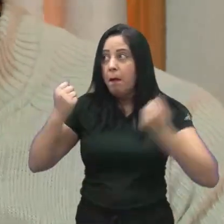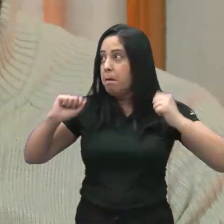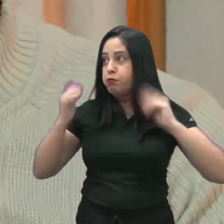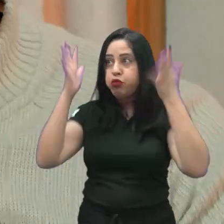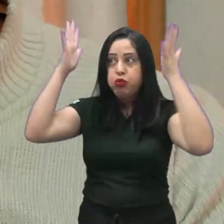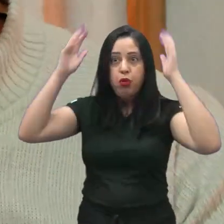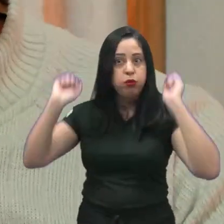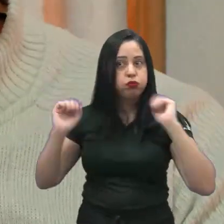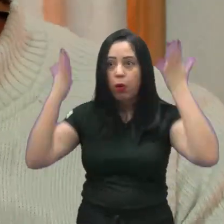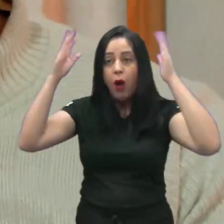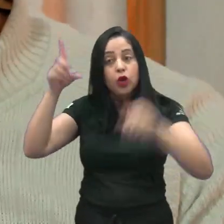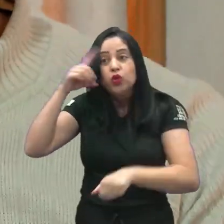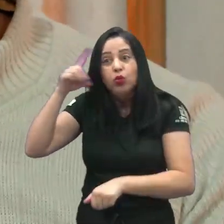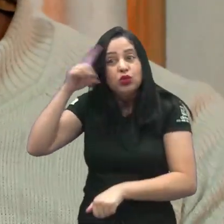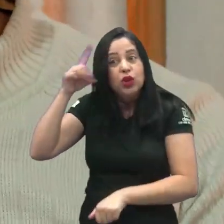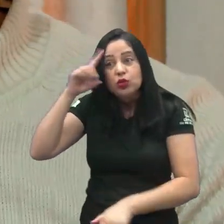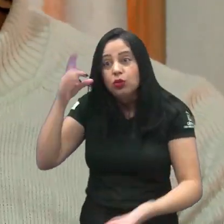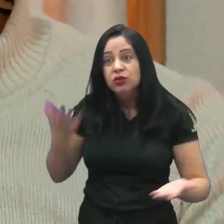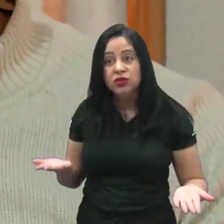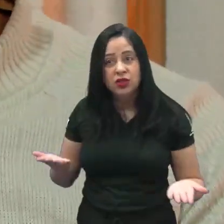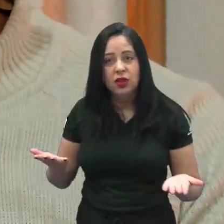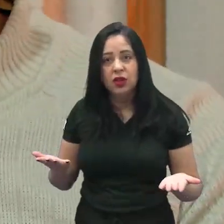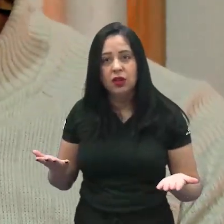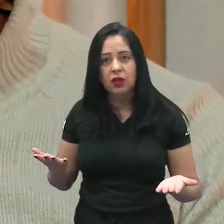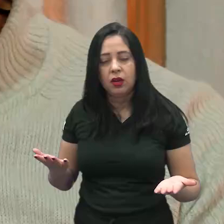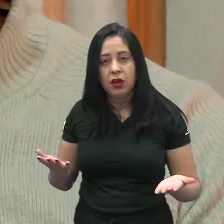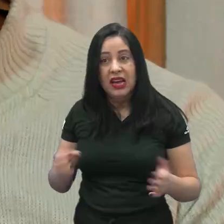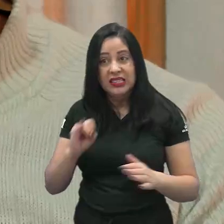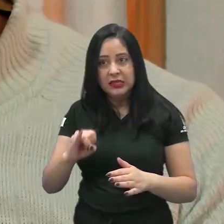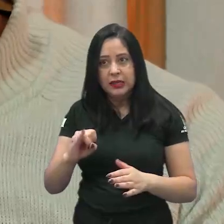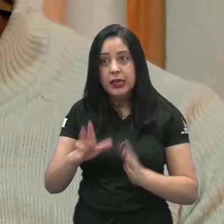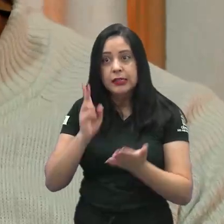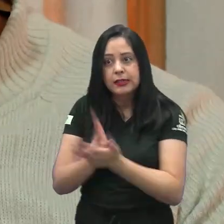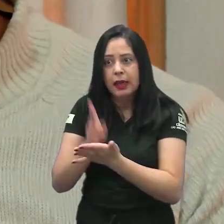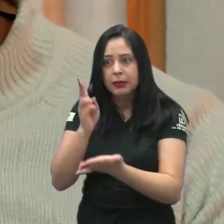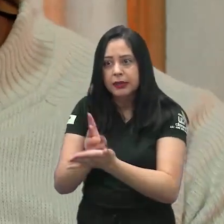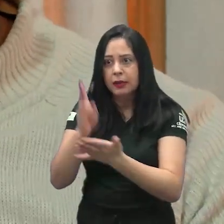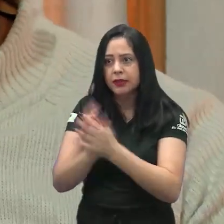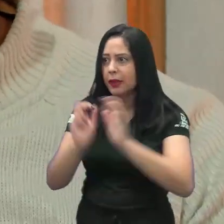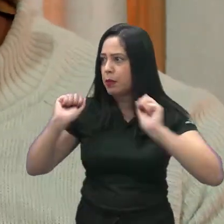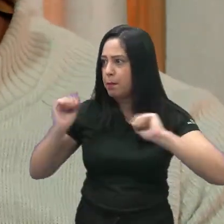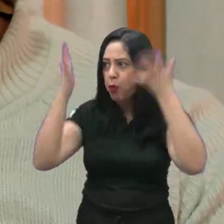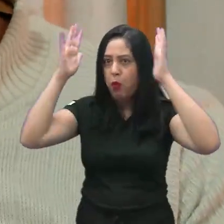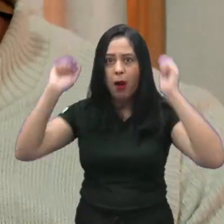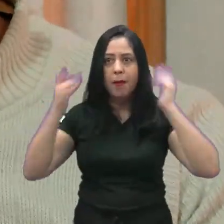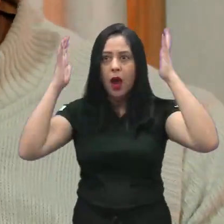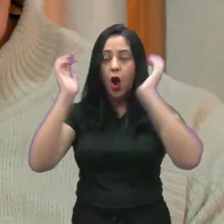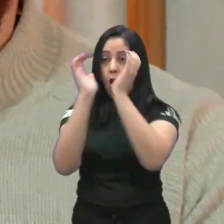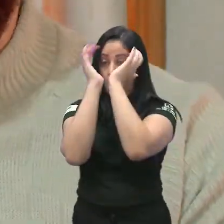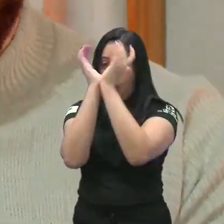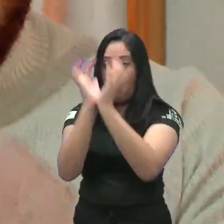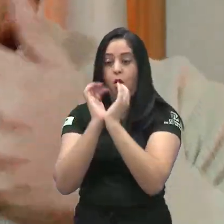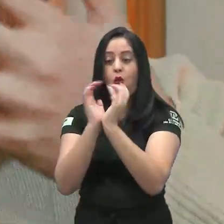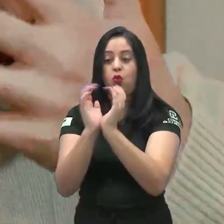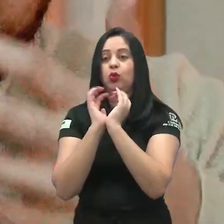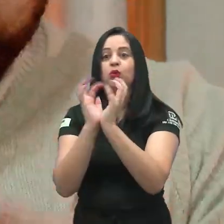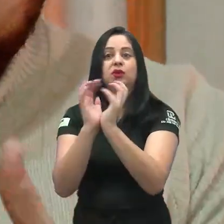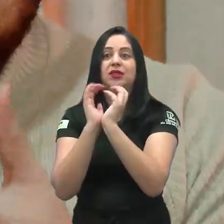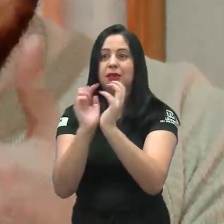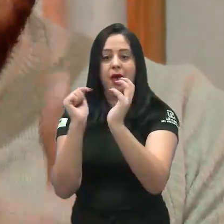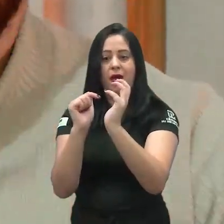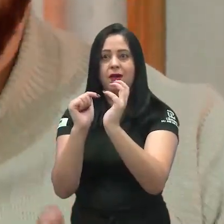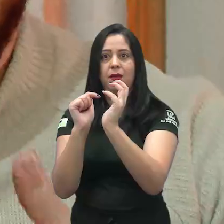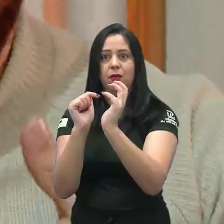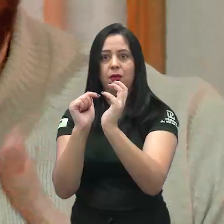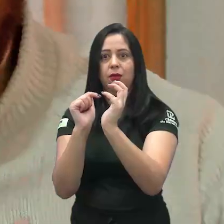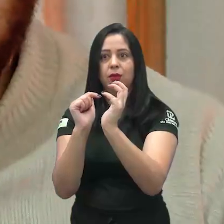crise emendando outra crise. E assim, quando você tem várias crises assim, o seu cérebro, ele meio que aprende, ele meio